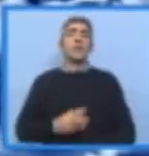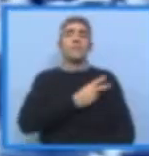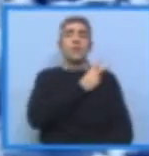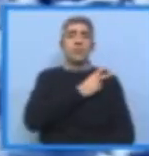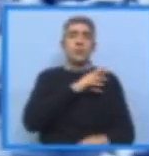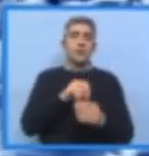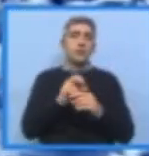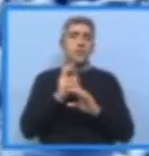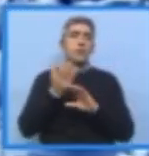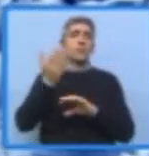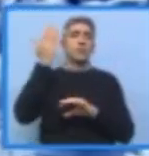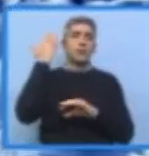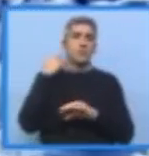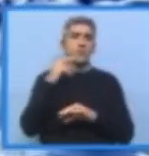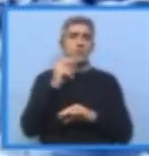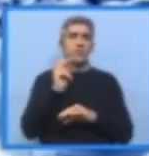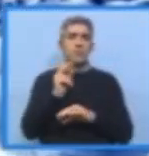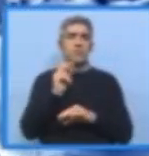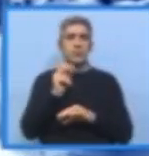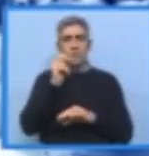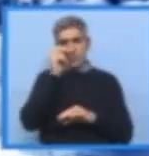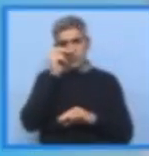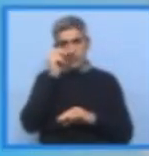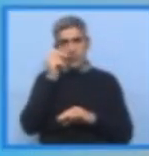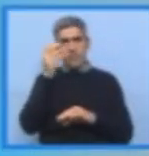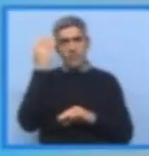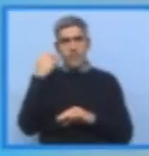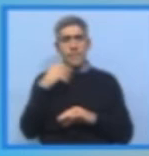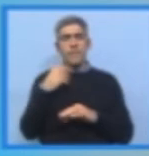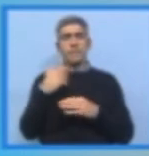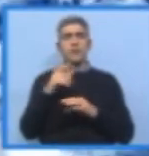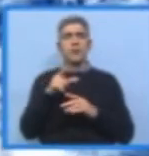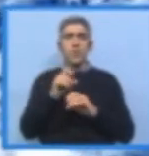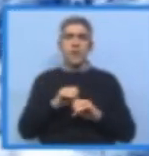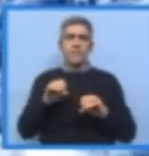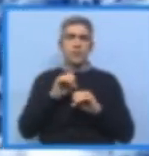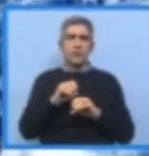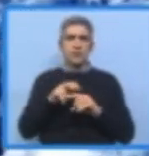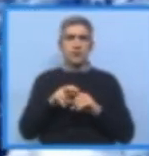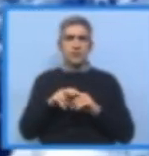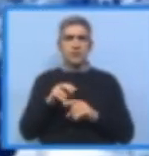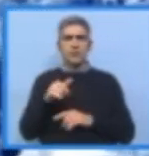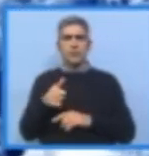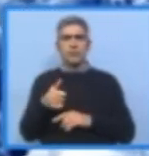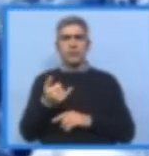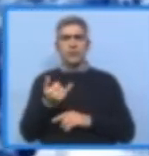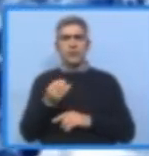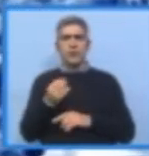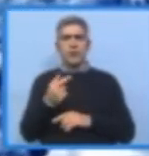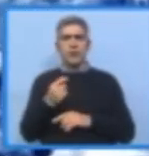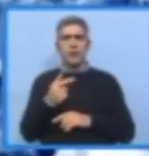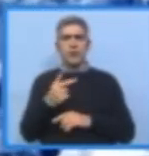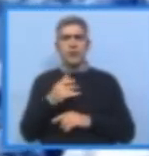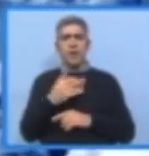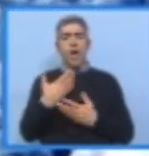também já acabei há alguns anos o curso, há 30, mas não havia nenhuma disciplina de bioética. Hoje em dia há bioética